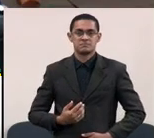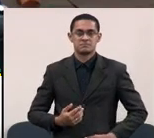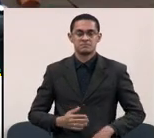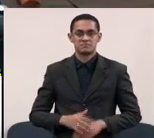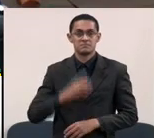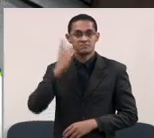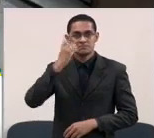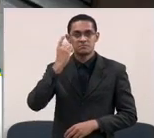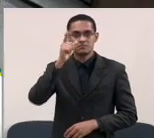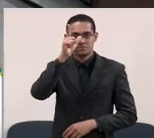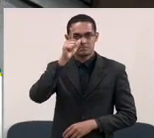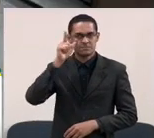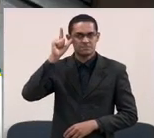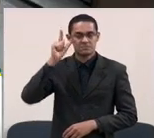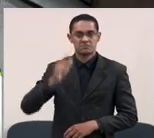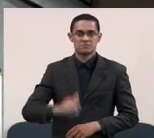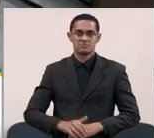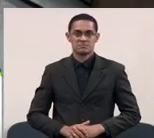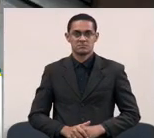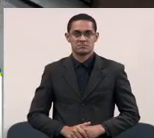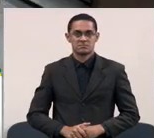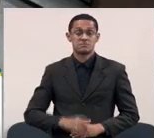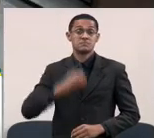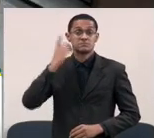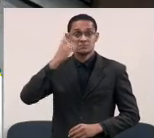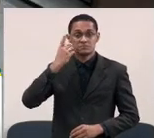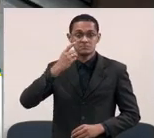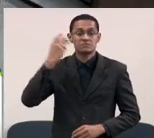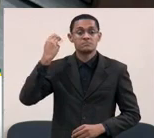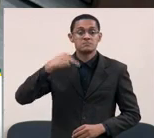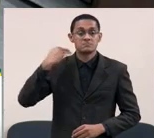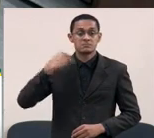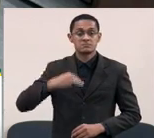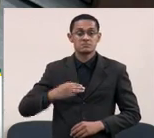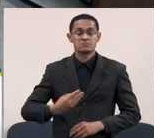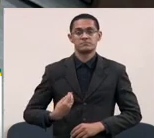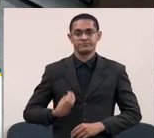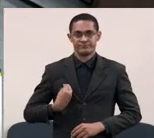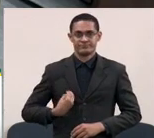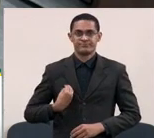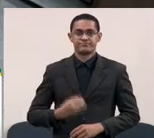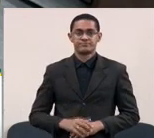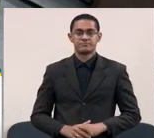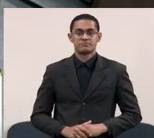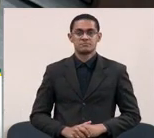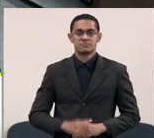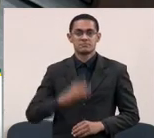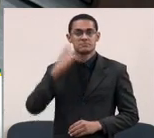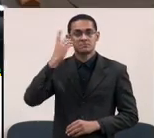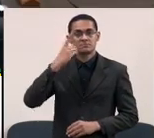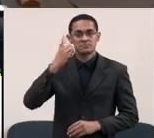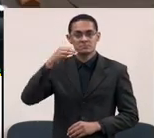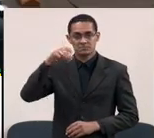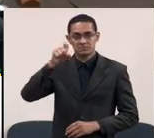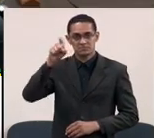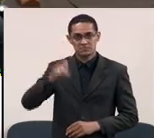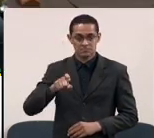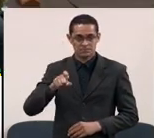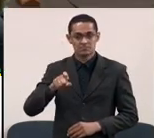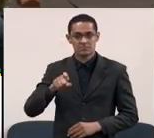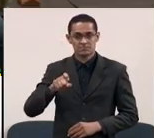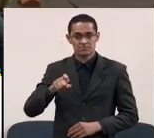Deputada Luciana Gugel, do PL. Deputada Marília Góes, do PDT. Presente. Deputado Max, da BB, do SD.